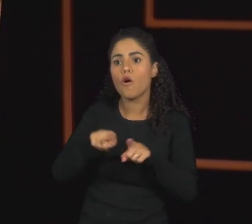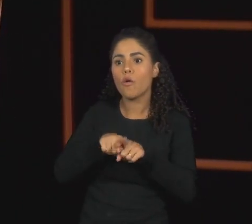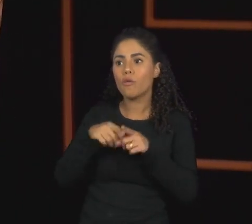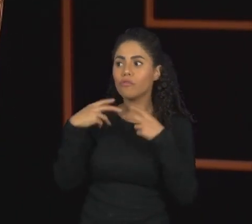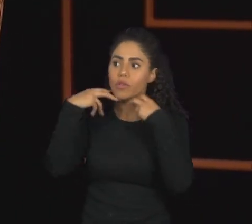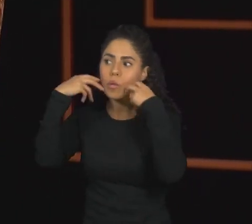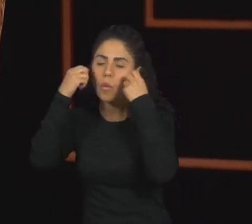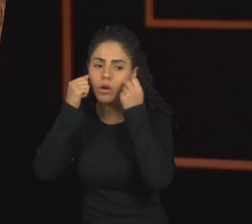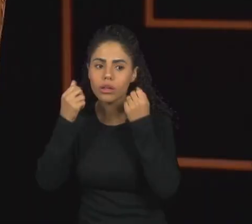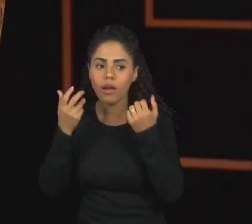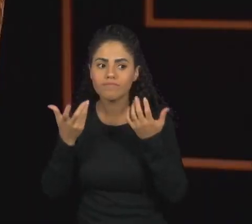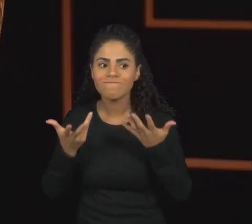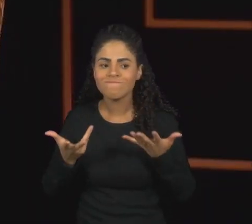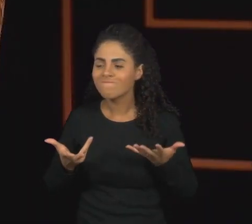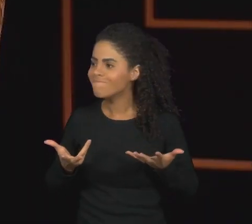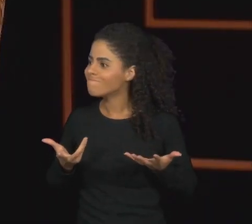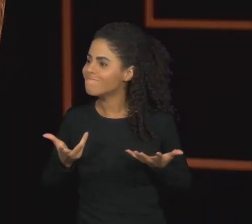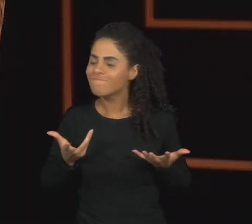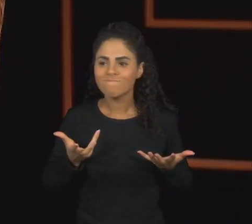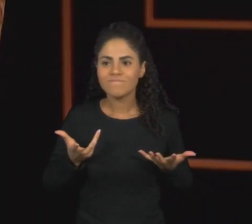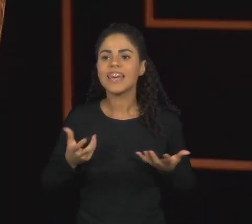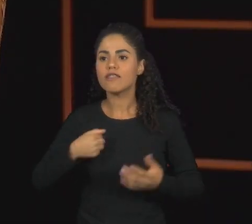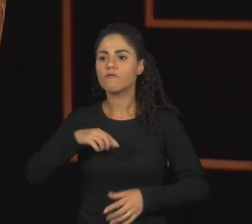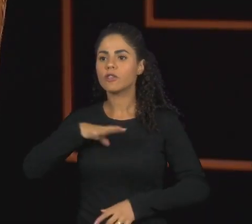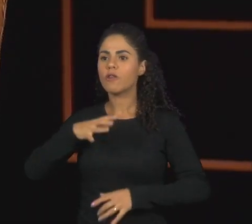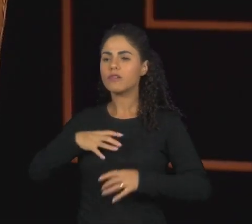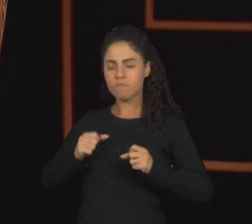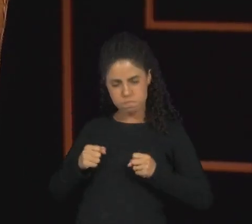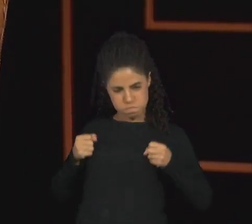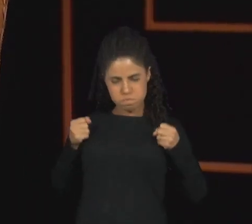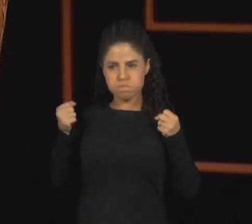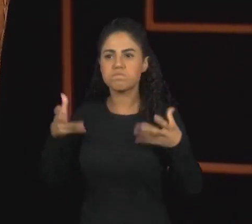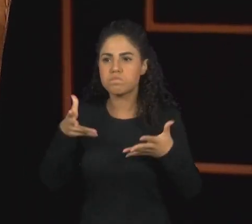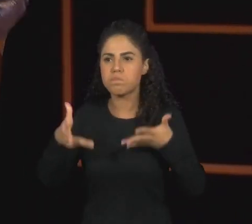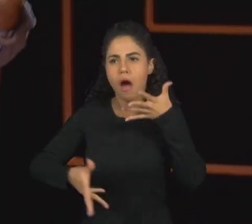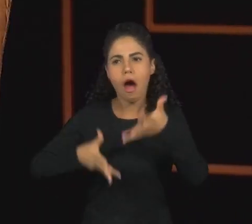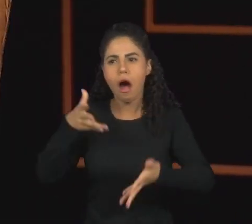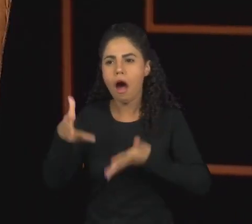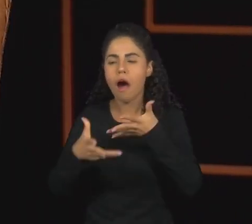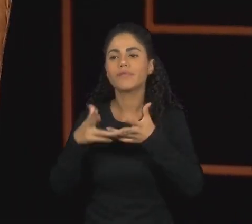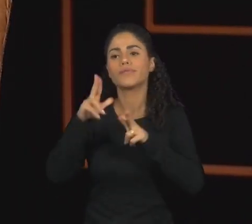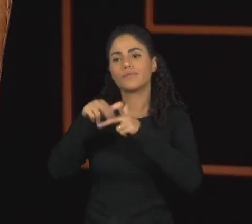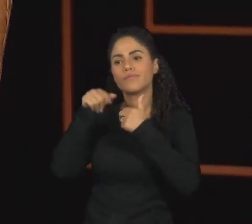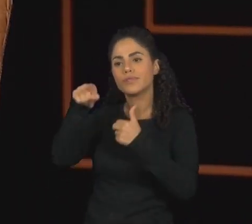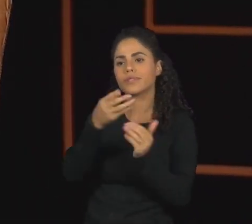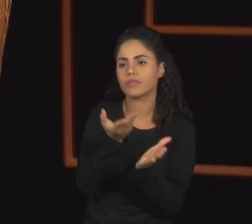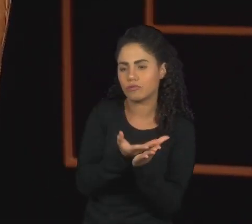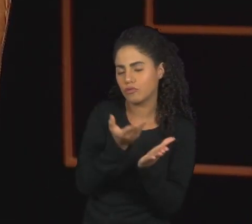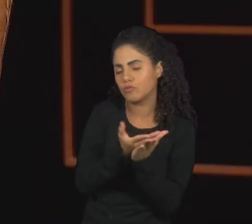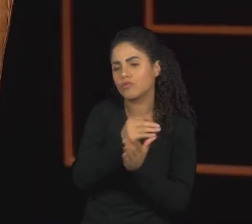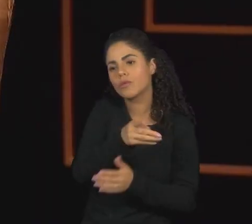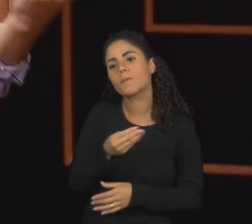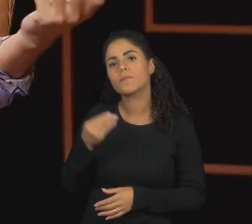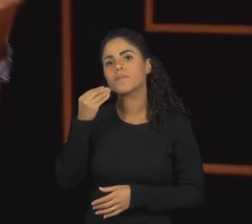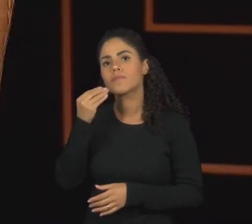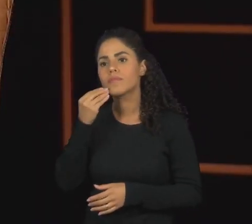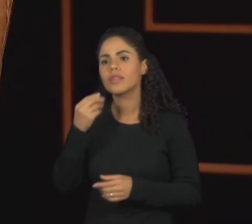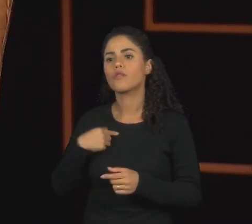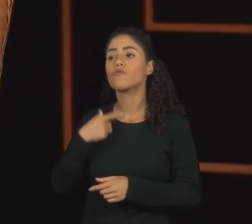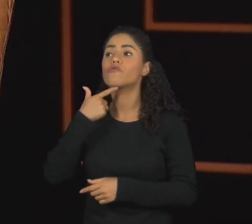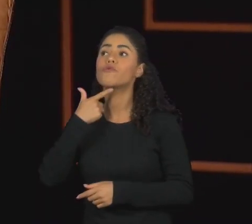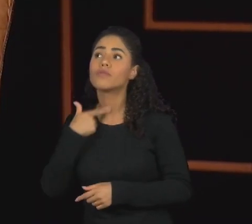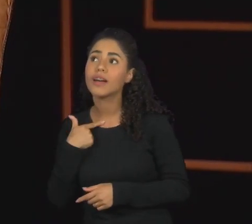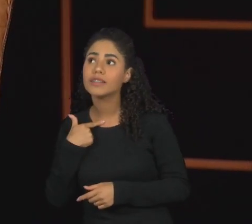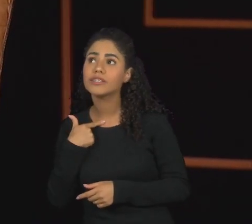dizer, mais forte ainda vai ser a coragem que eu vou tomar para dizer. Então ele fazia esse estudo que vem do Boal, vontade e contra-vontade